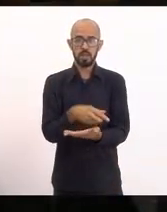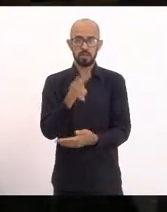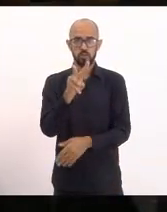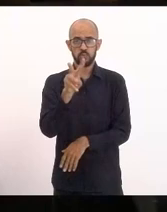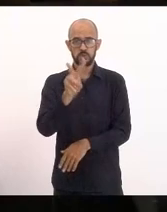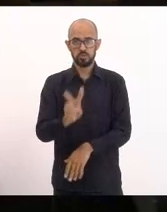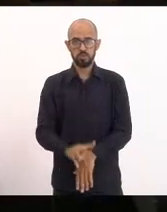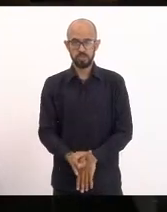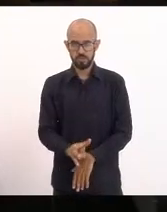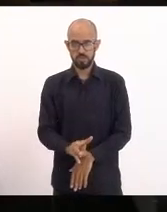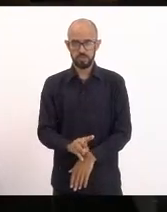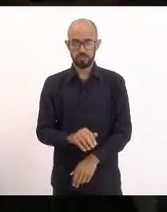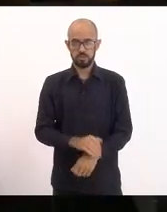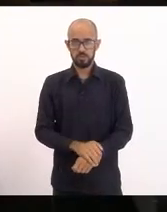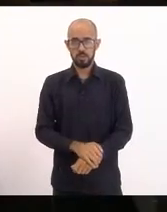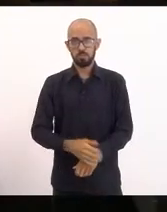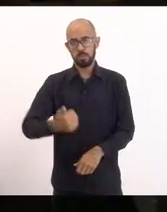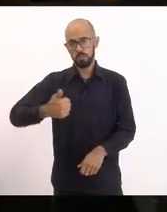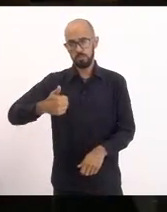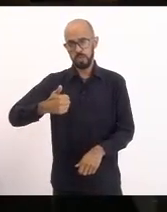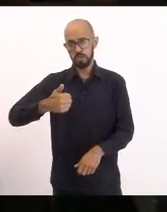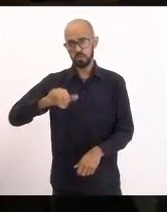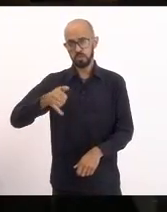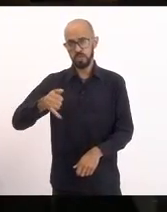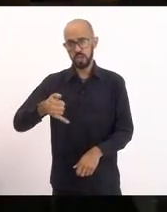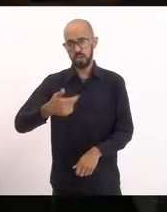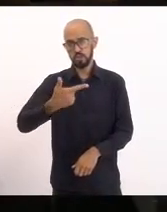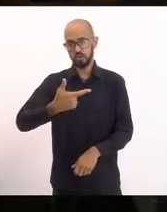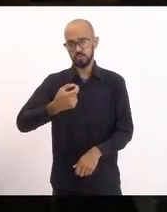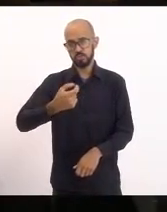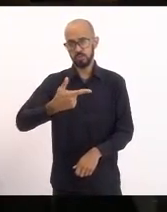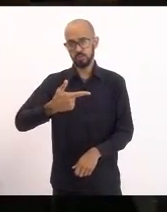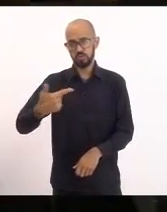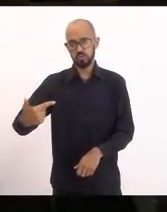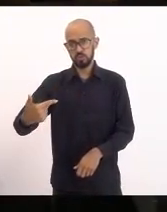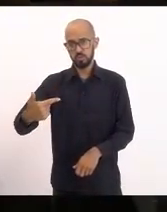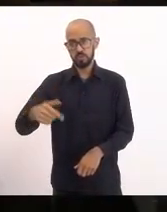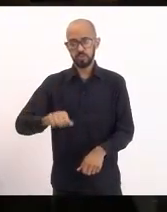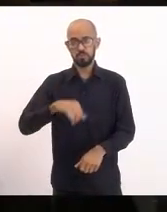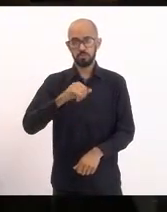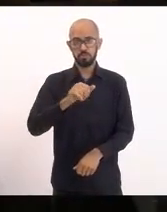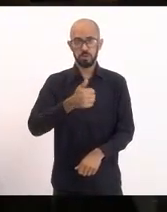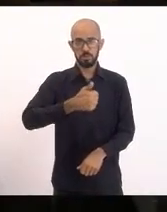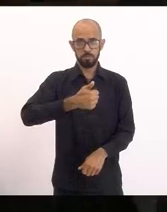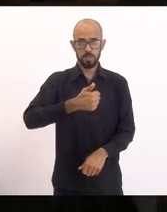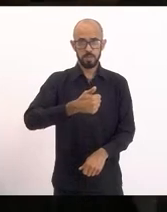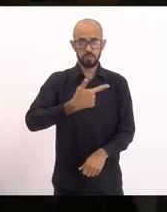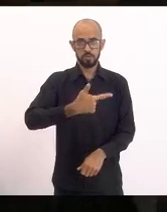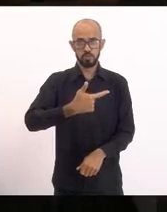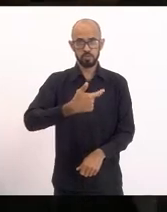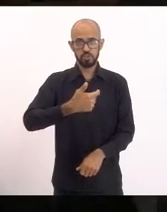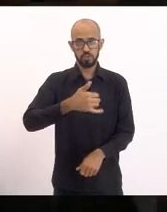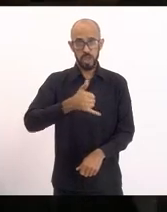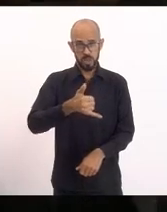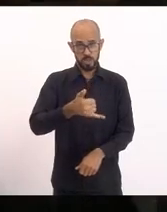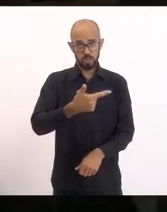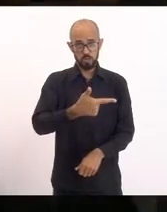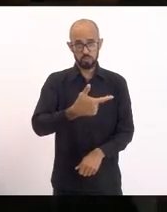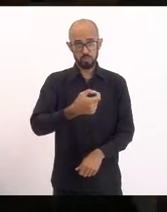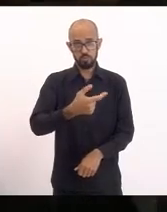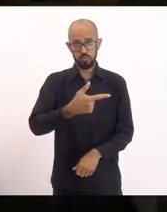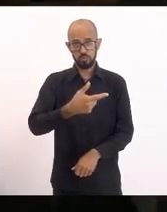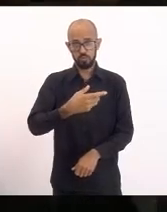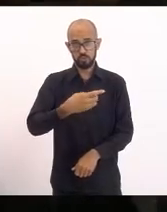vezes, 1º de janeiro de 22 e 1º de janeiro de 23. E que faz